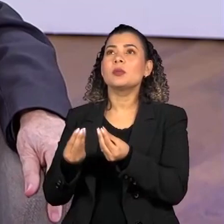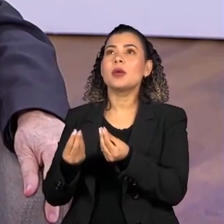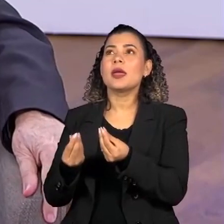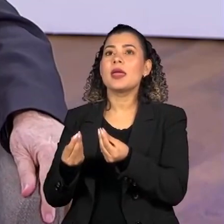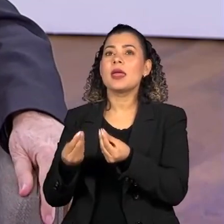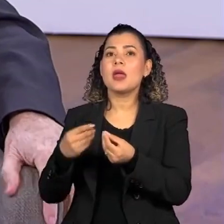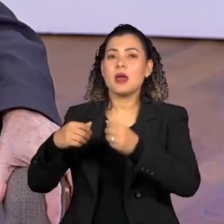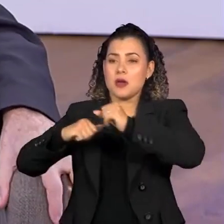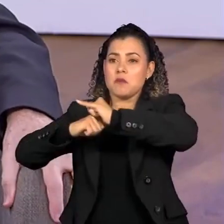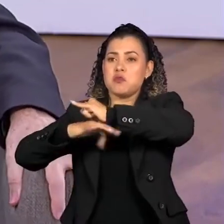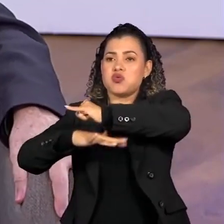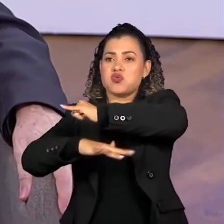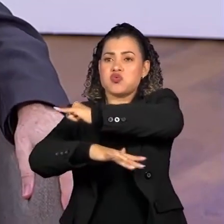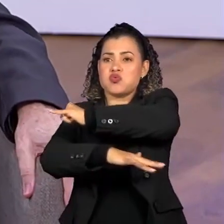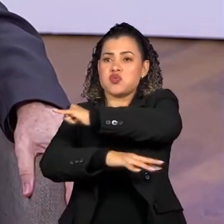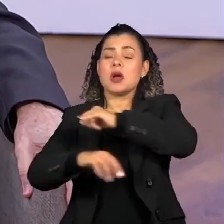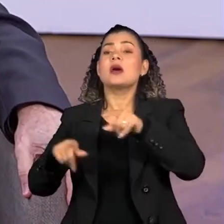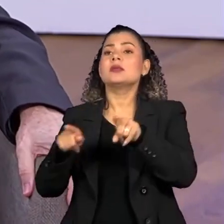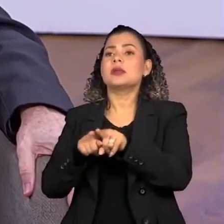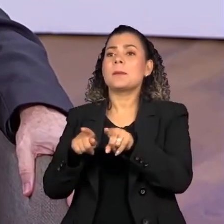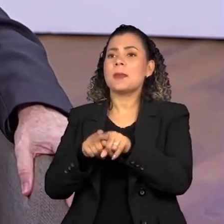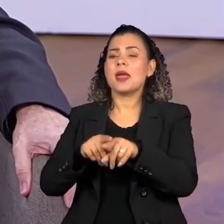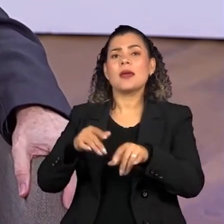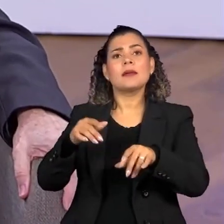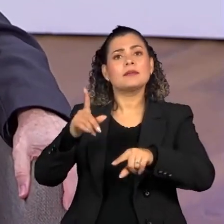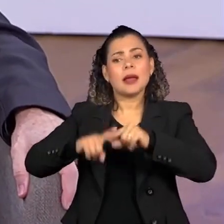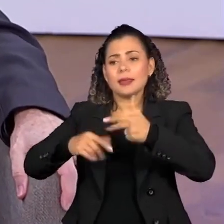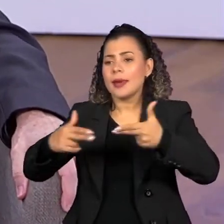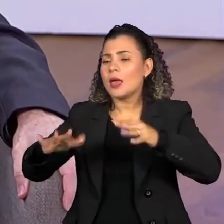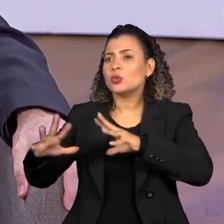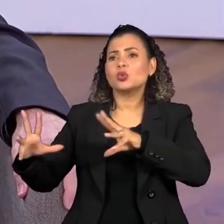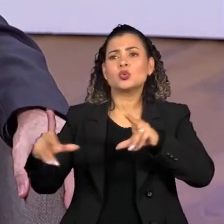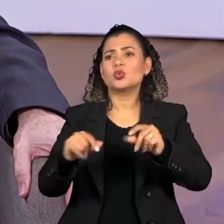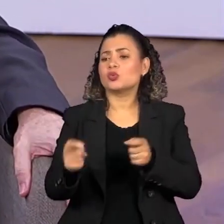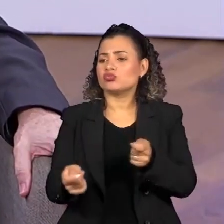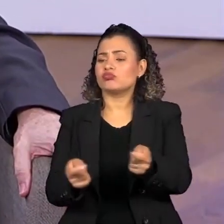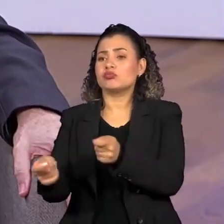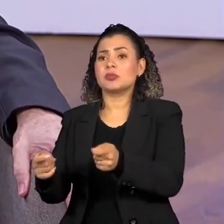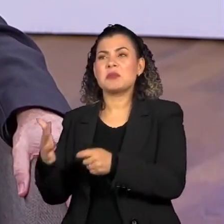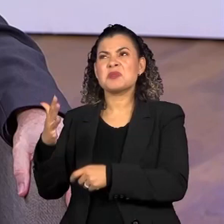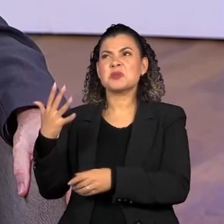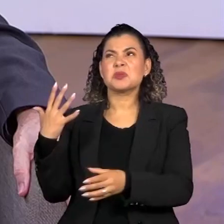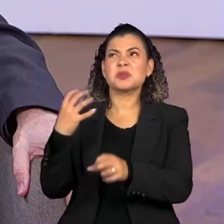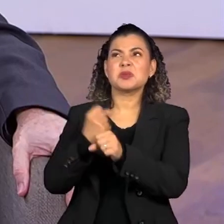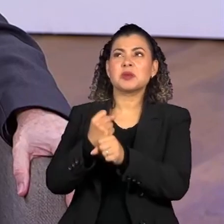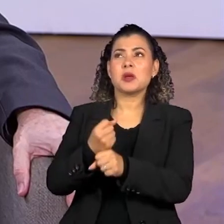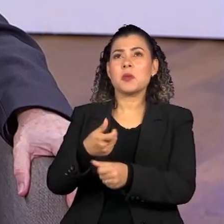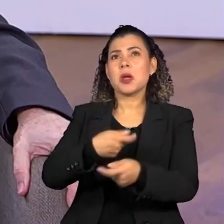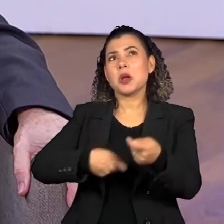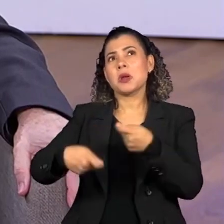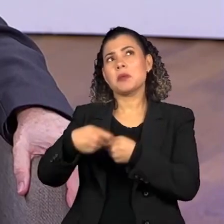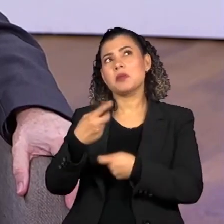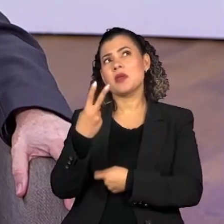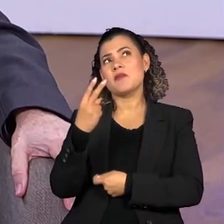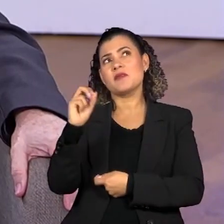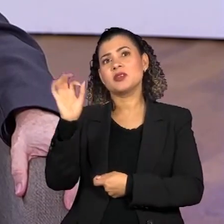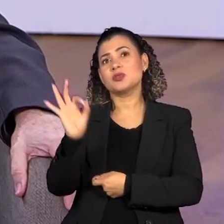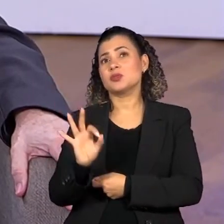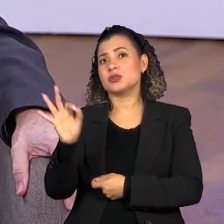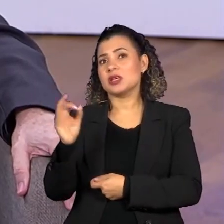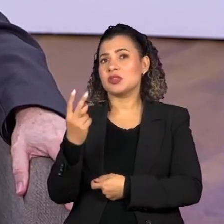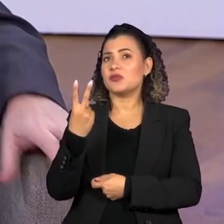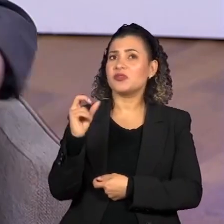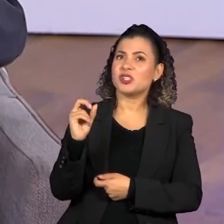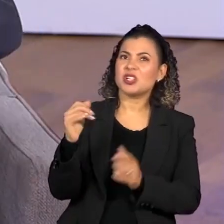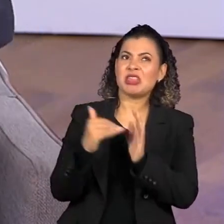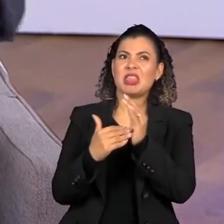pulverização vamos dizer defensivos defensivos etc calcula o que isso pode trazer uma economia de 20% 20